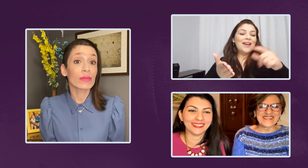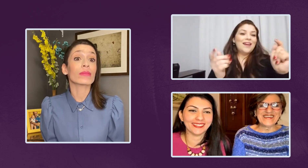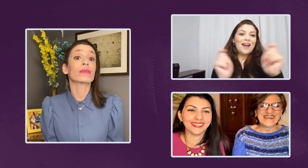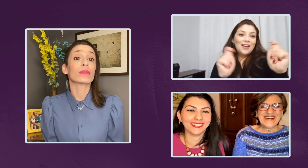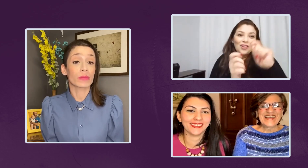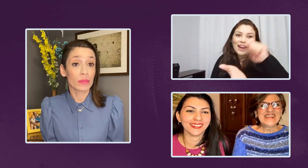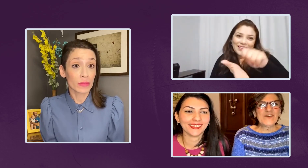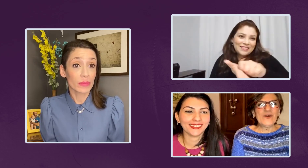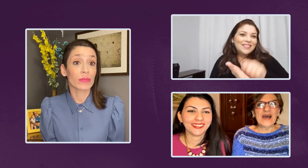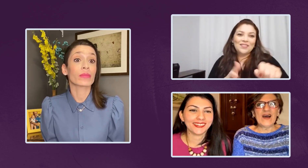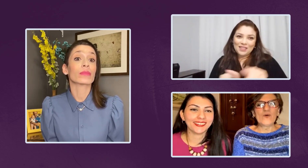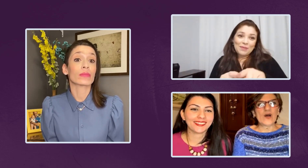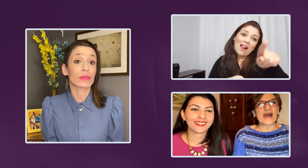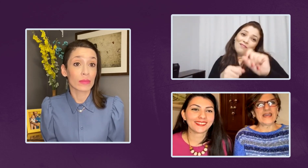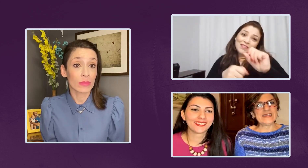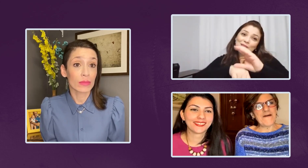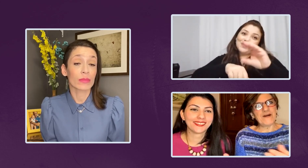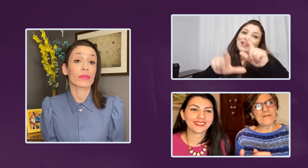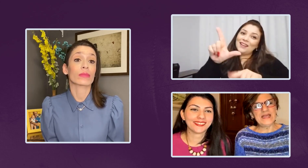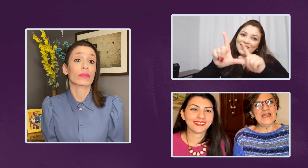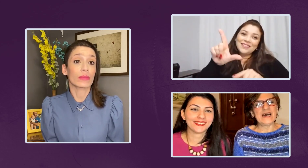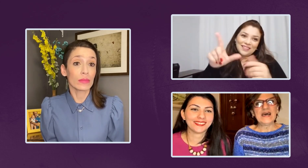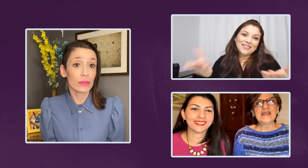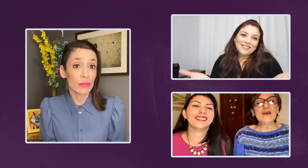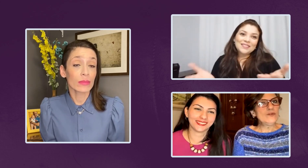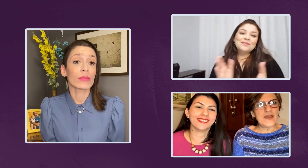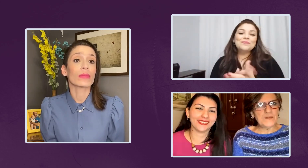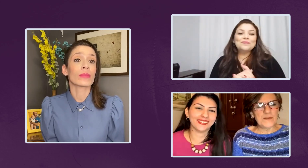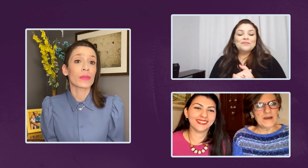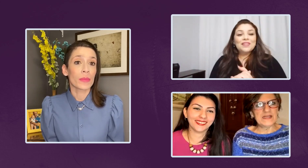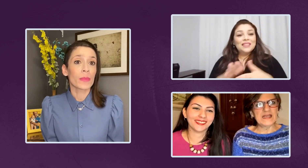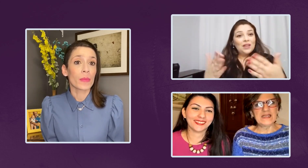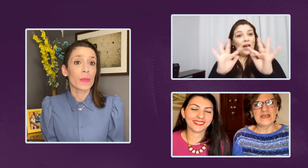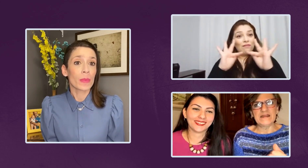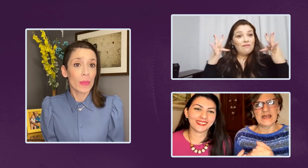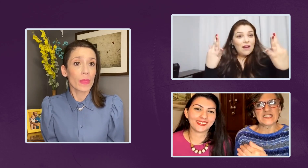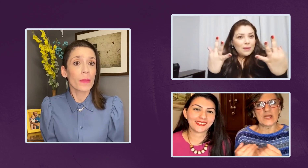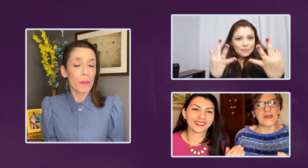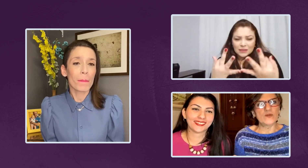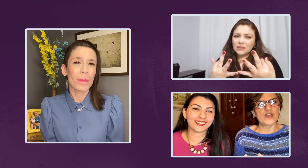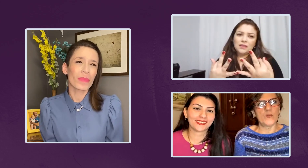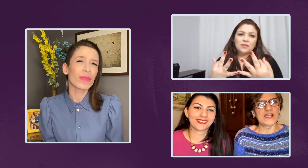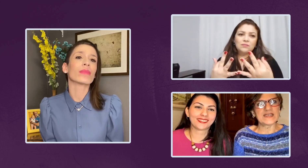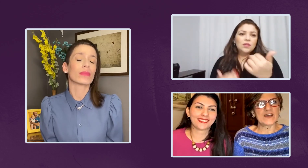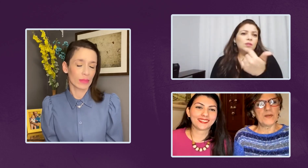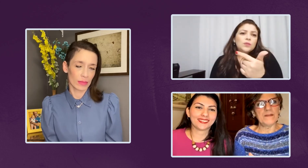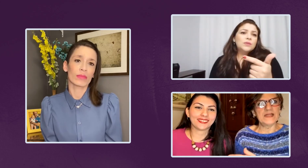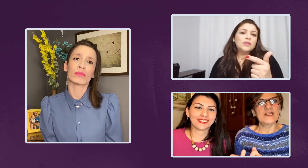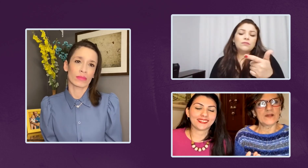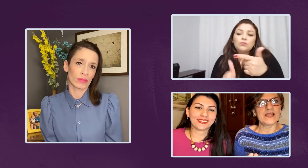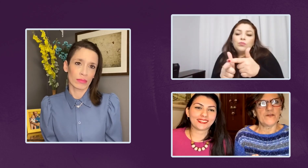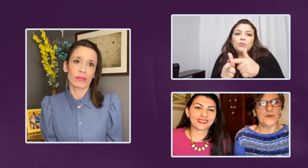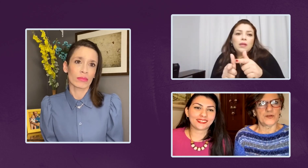isso. Então, na família, não teve problema de relacionamento, de comunicação, porque a